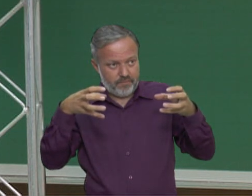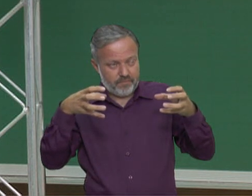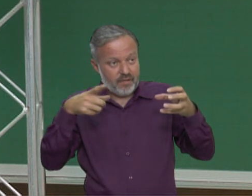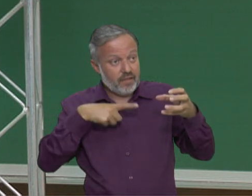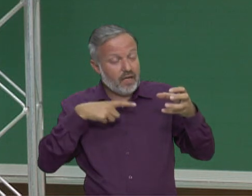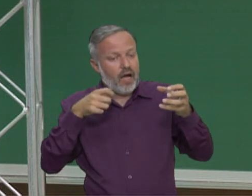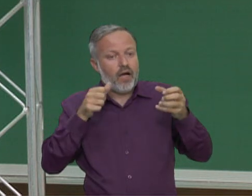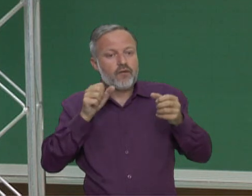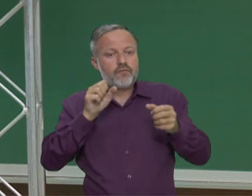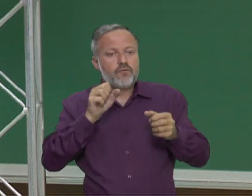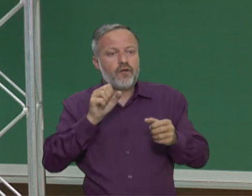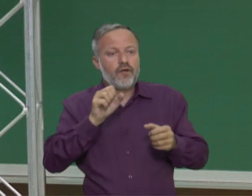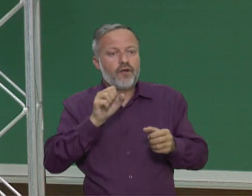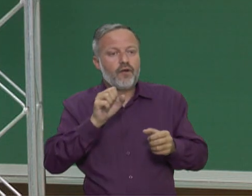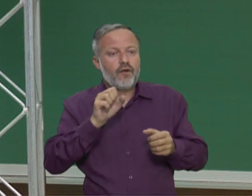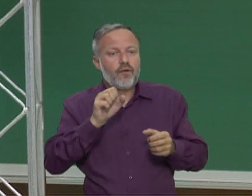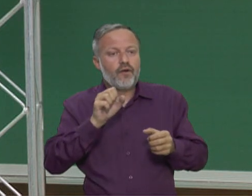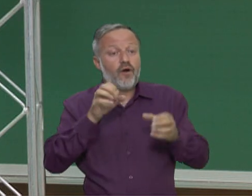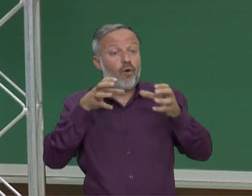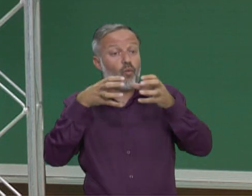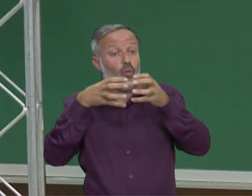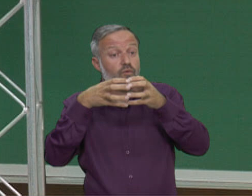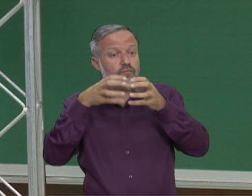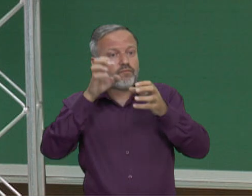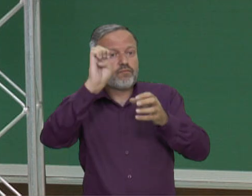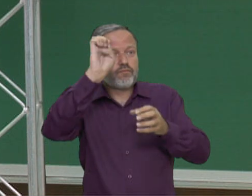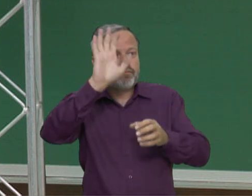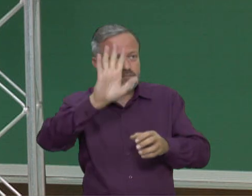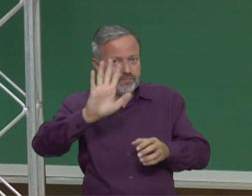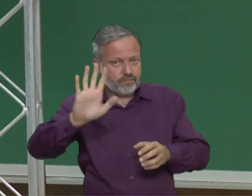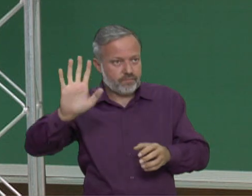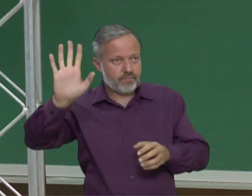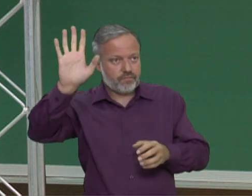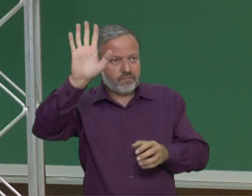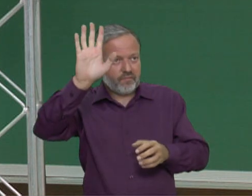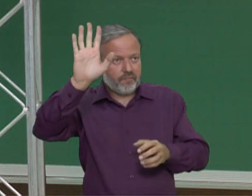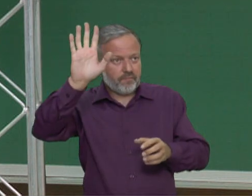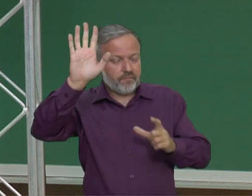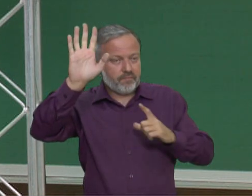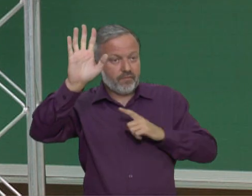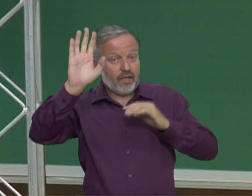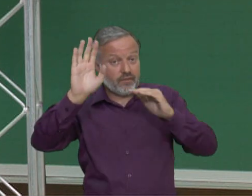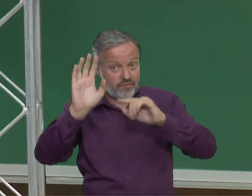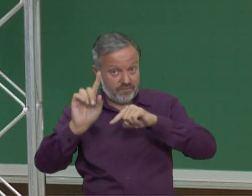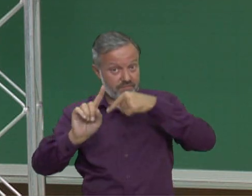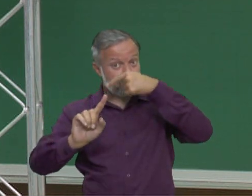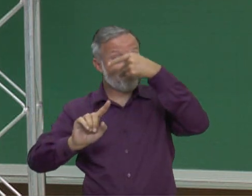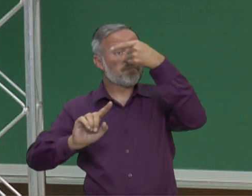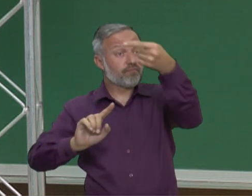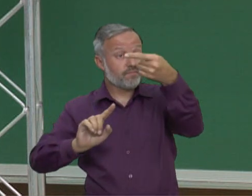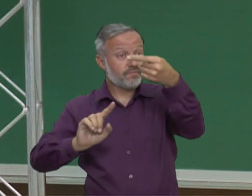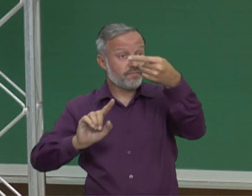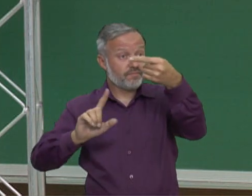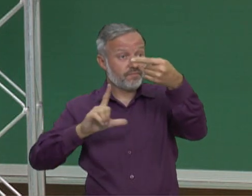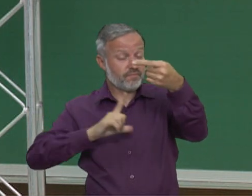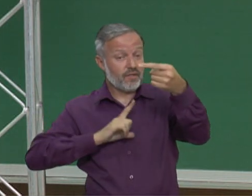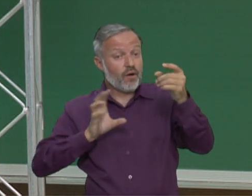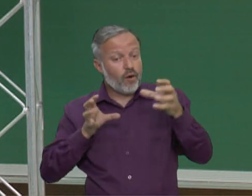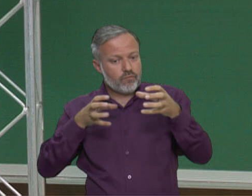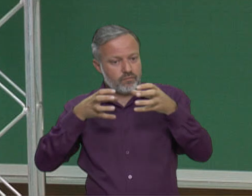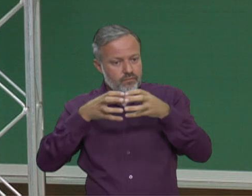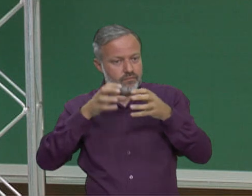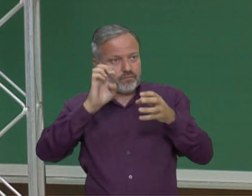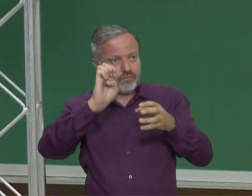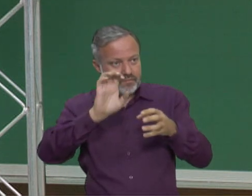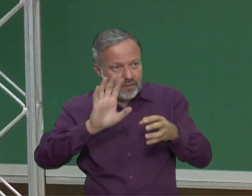União Europeia é o grupo que simboliza isso hoje, tá? Só que ela vai além disso. Por quê? Além dela ter essa união